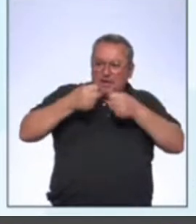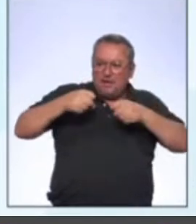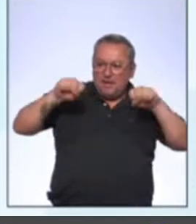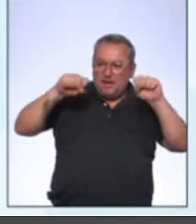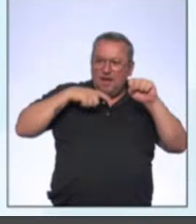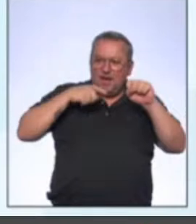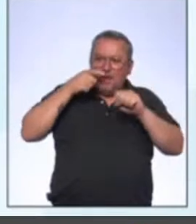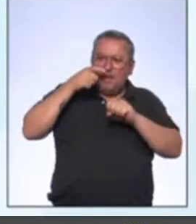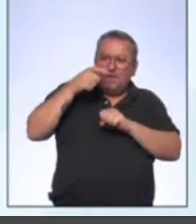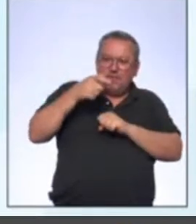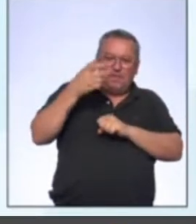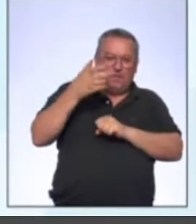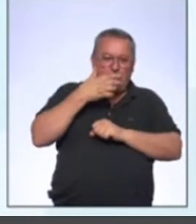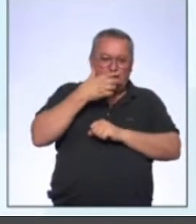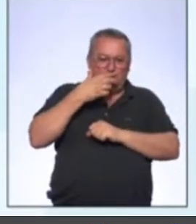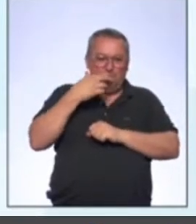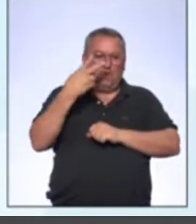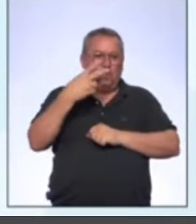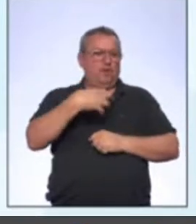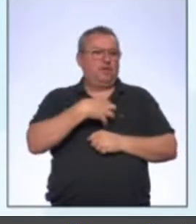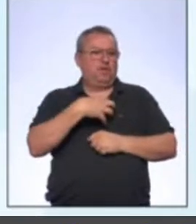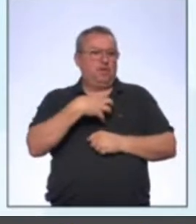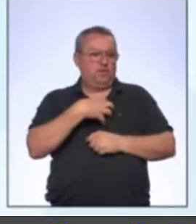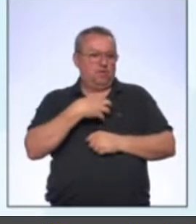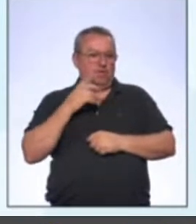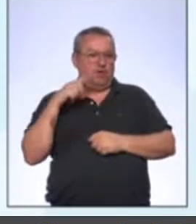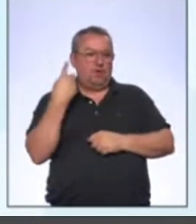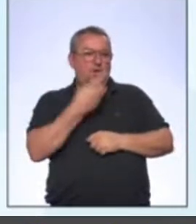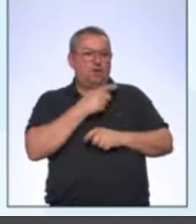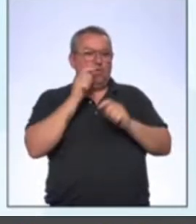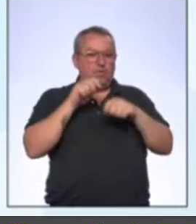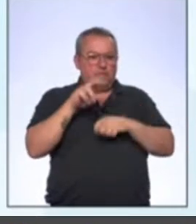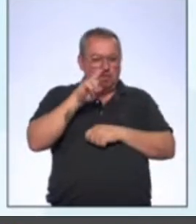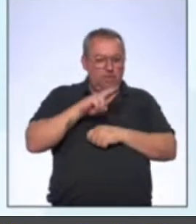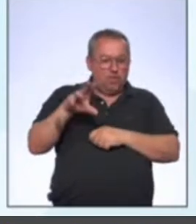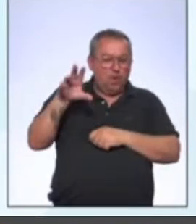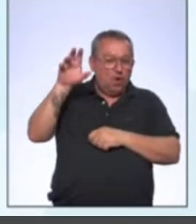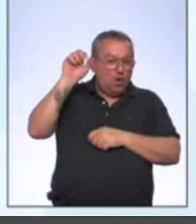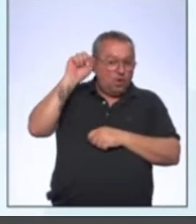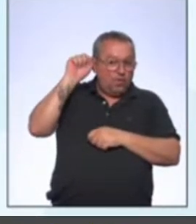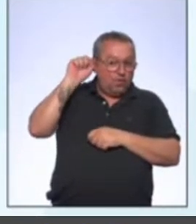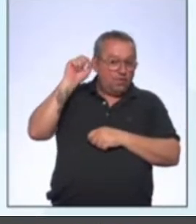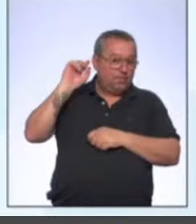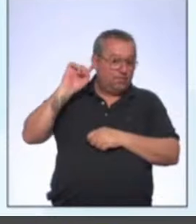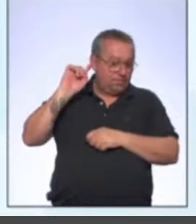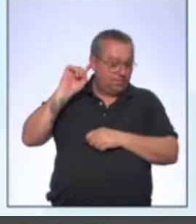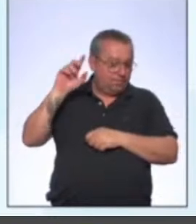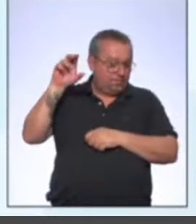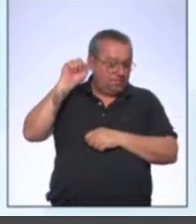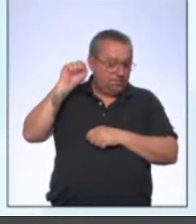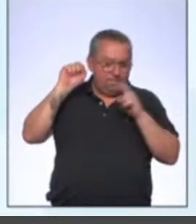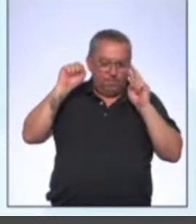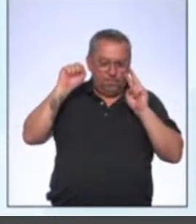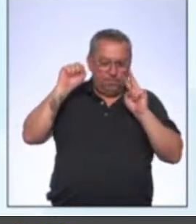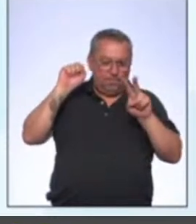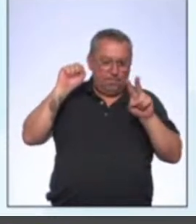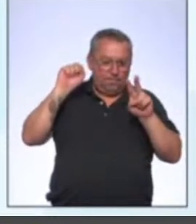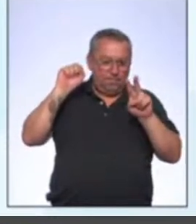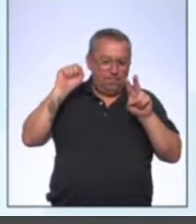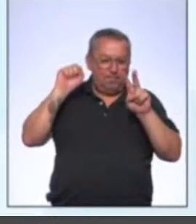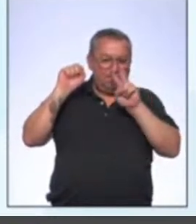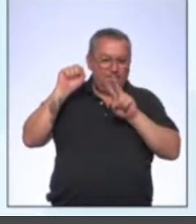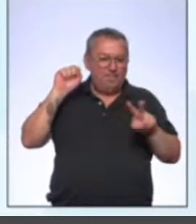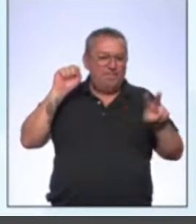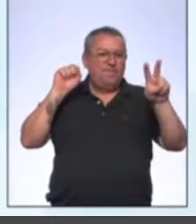ouvir o olhar. São dois sentidos que nós temos aí, o de ouvir, audição, e olhar, né, a